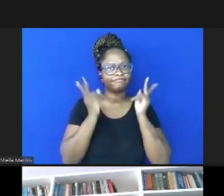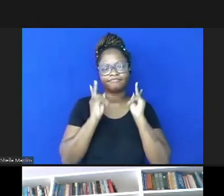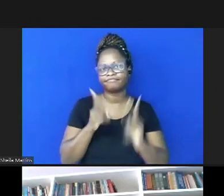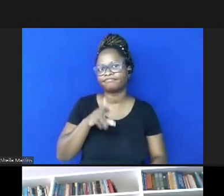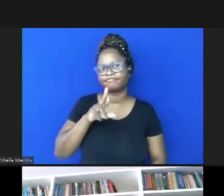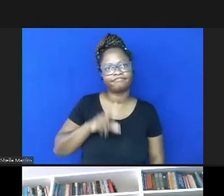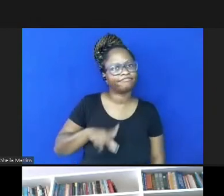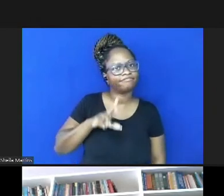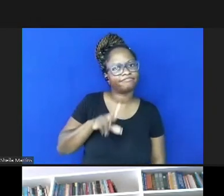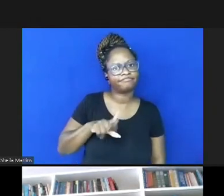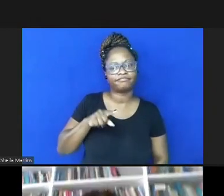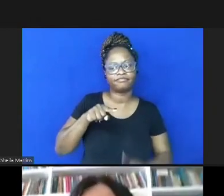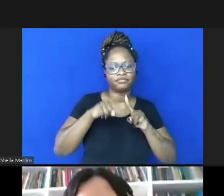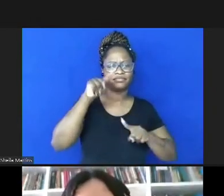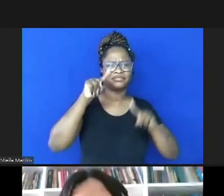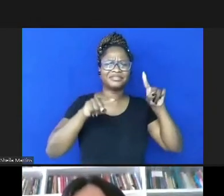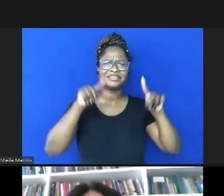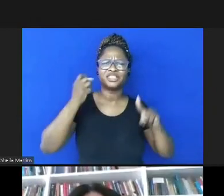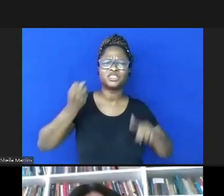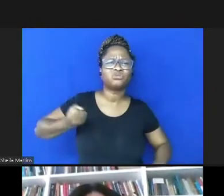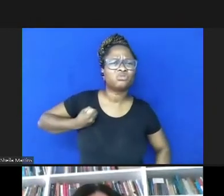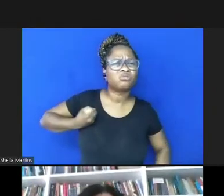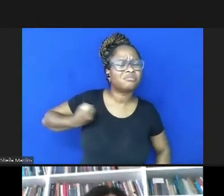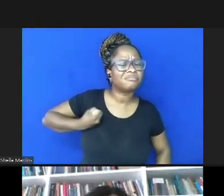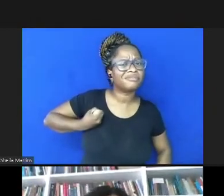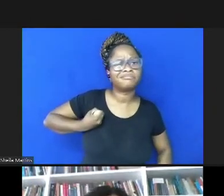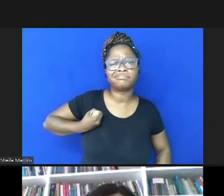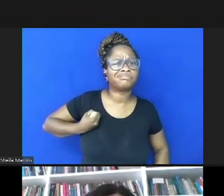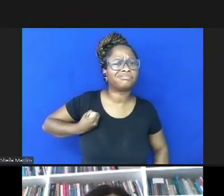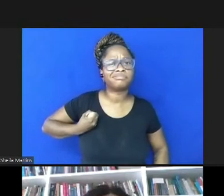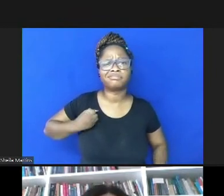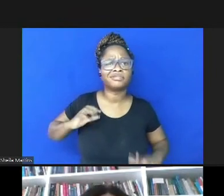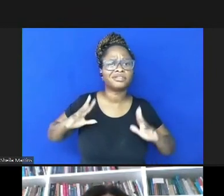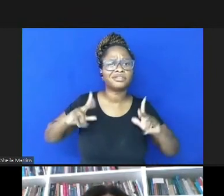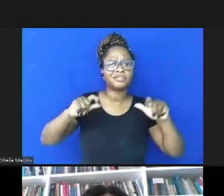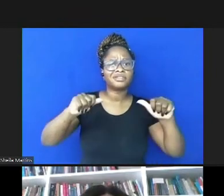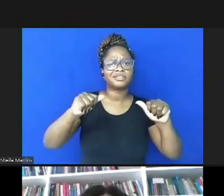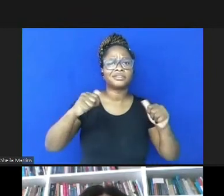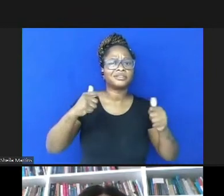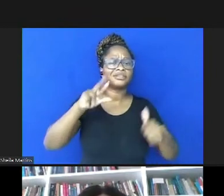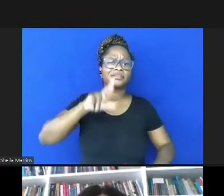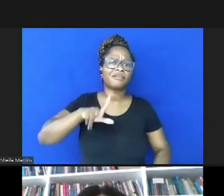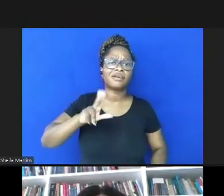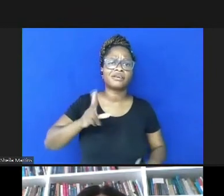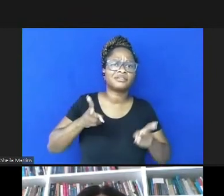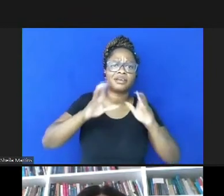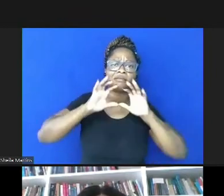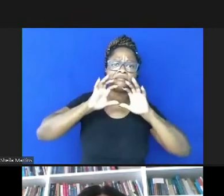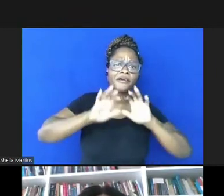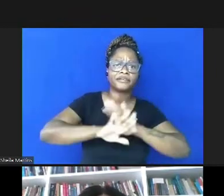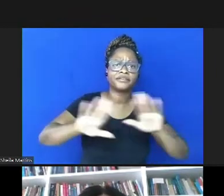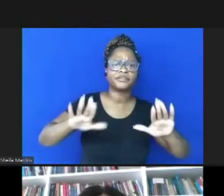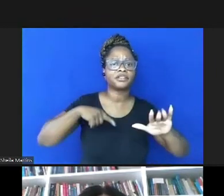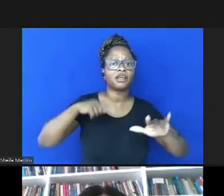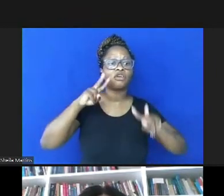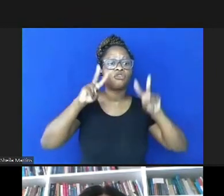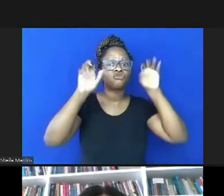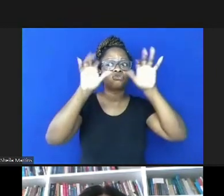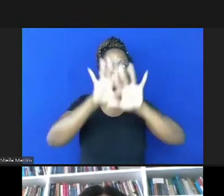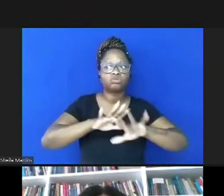com gráficos e números e diagramas. Esse tipo de elementos visuais,